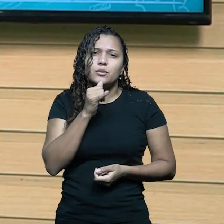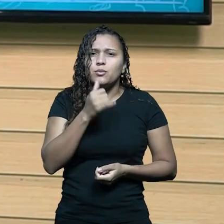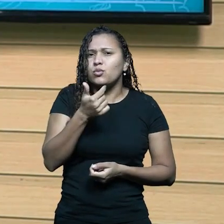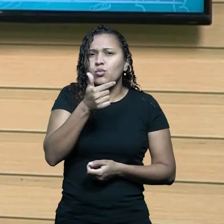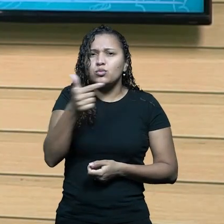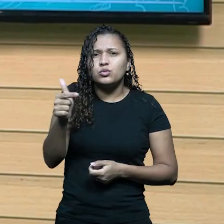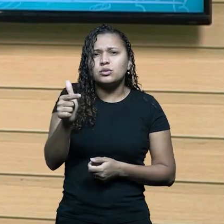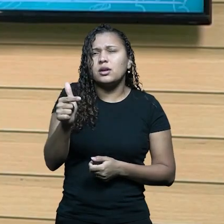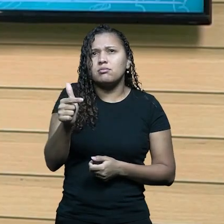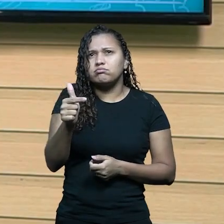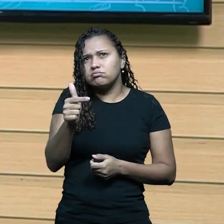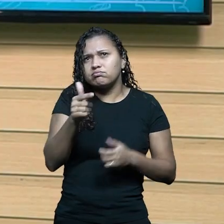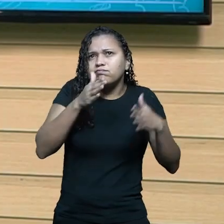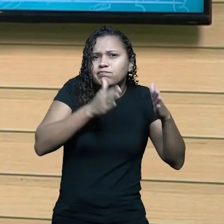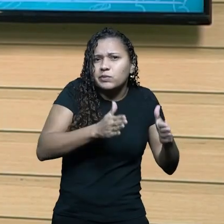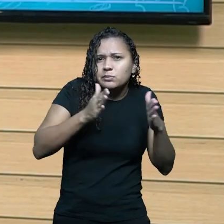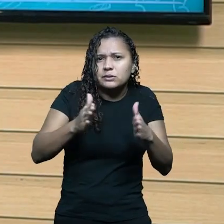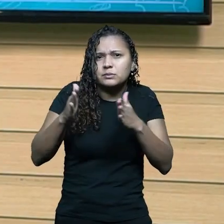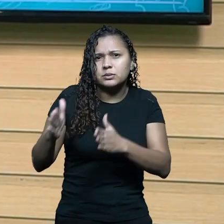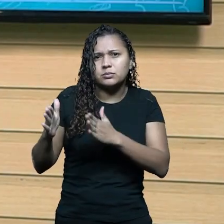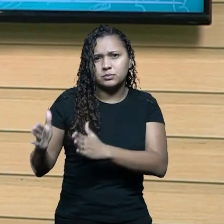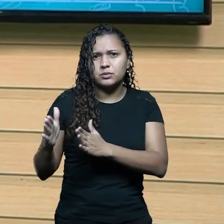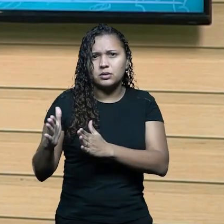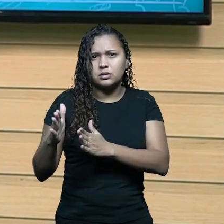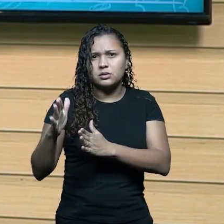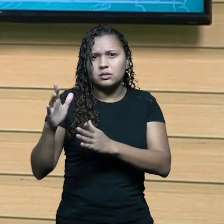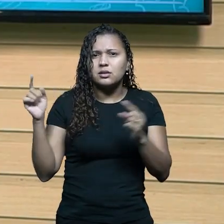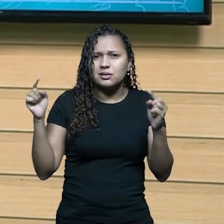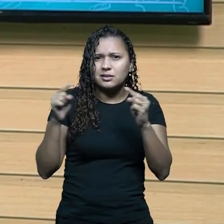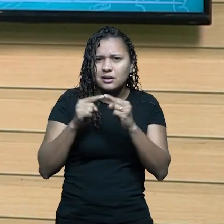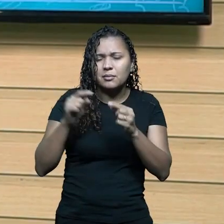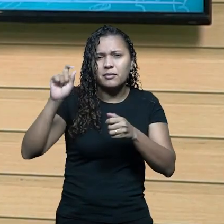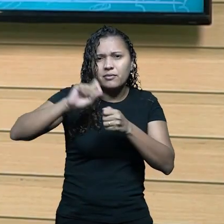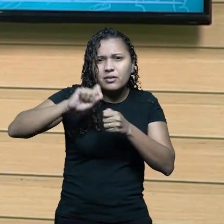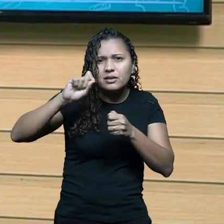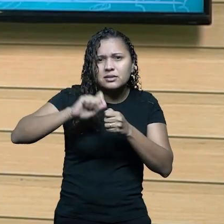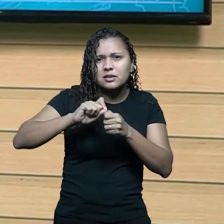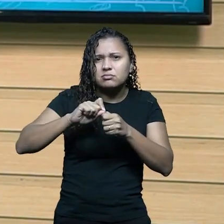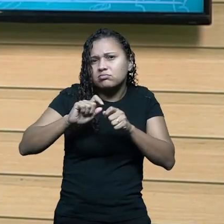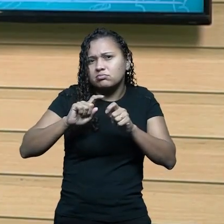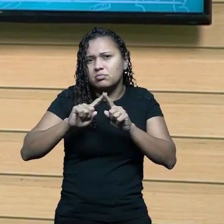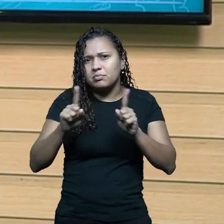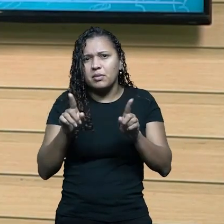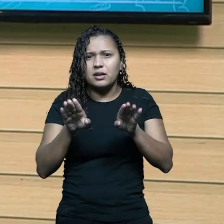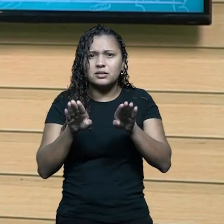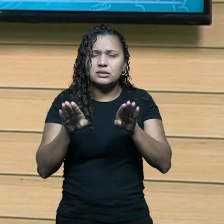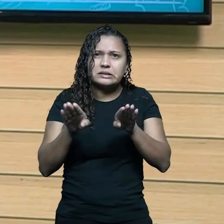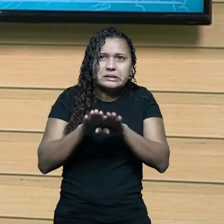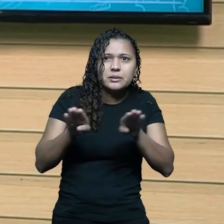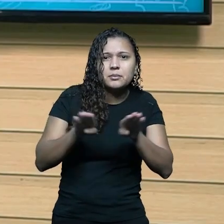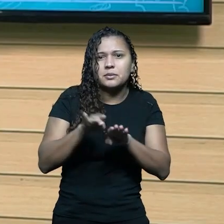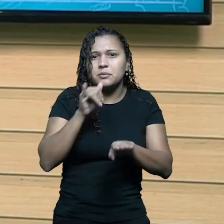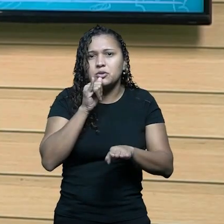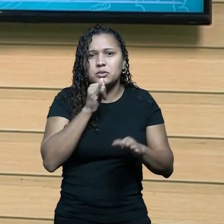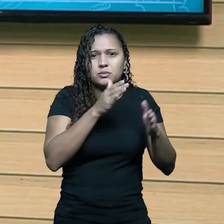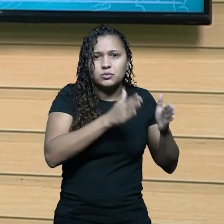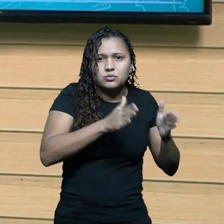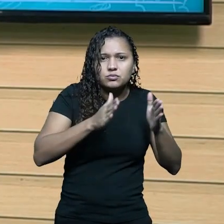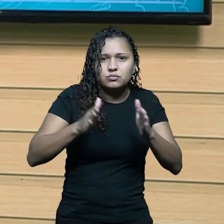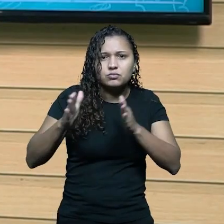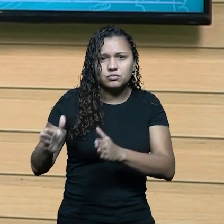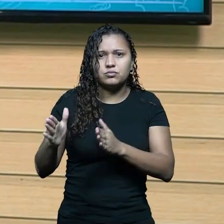seguir uma sequência de ordens a serem executadas e também não é uma sequência